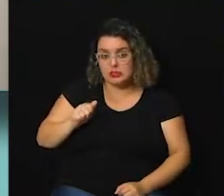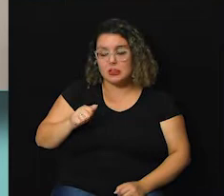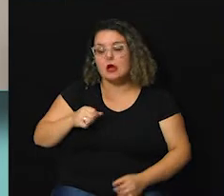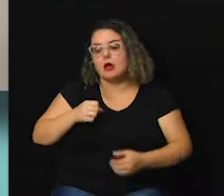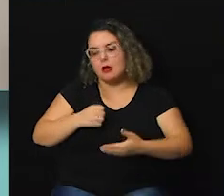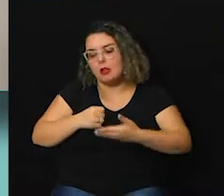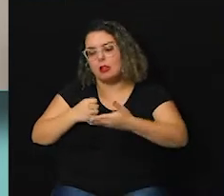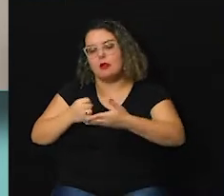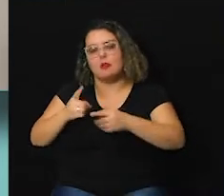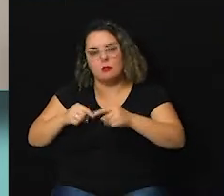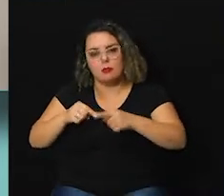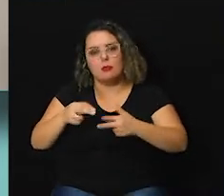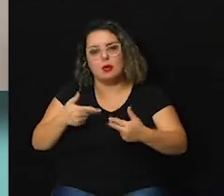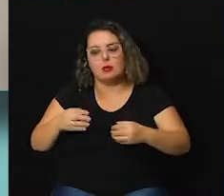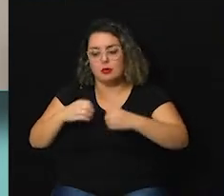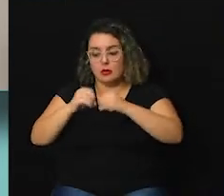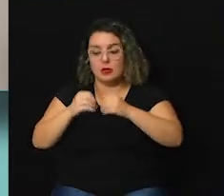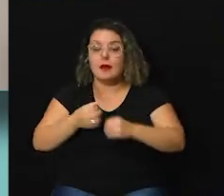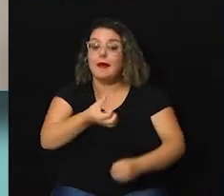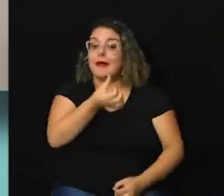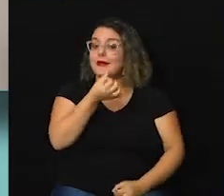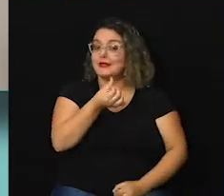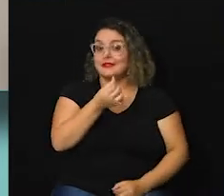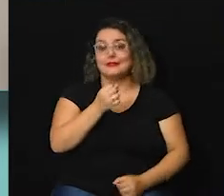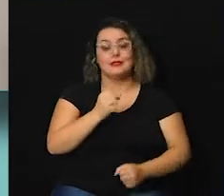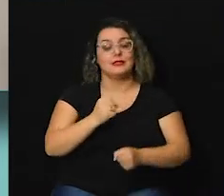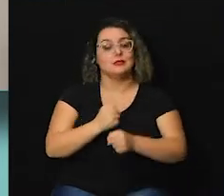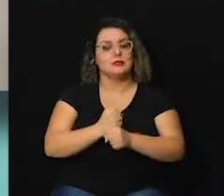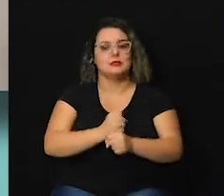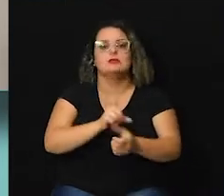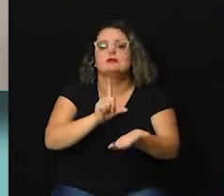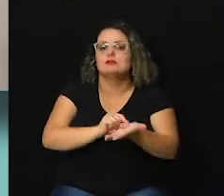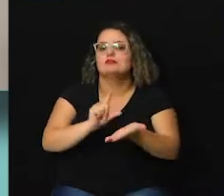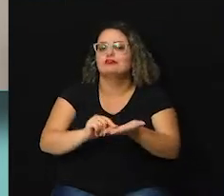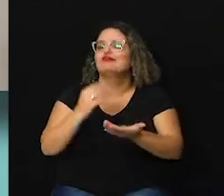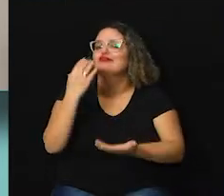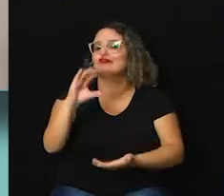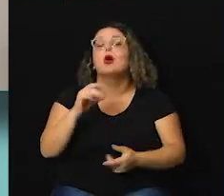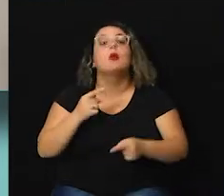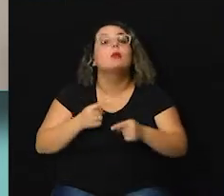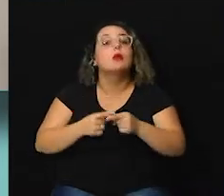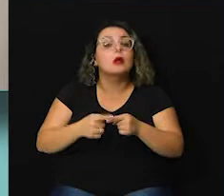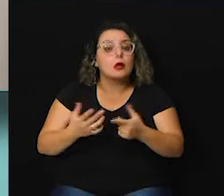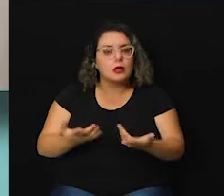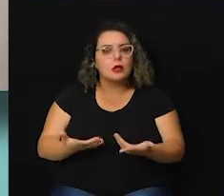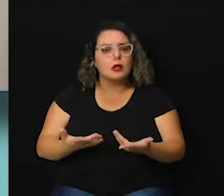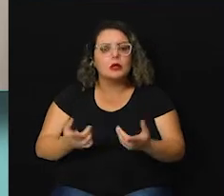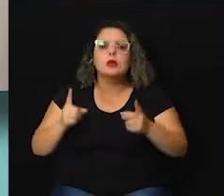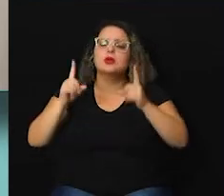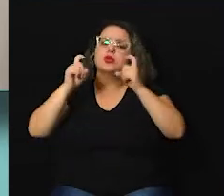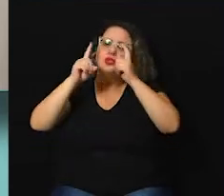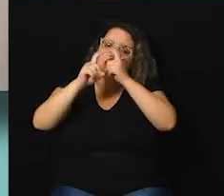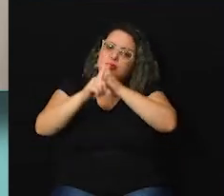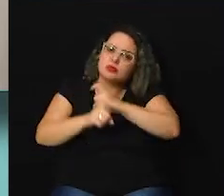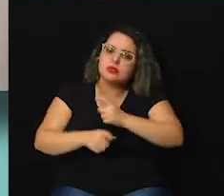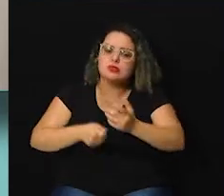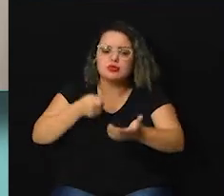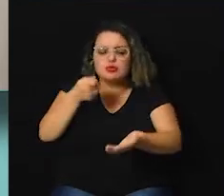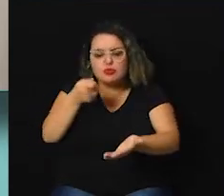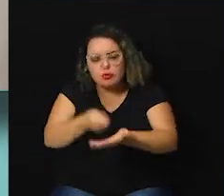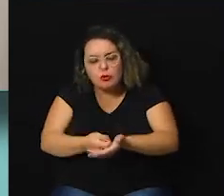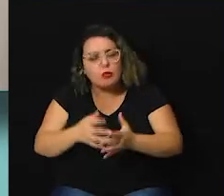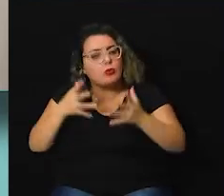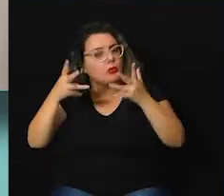gente levou basicamente 6 anos para publicar esse artigo. Por quê? Porque era difícil de confirmar